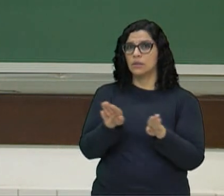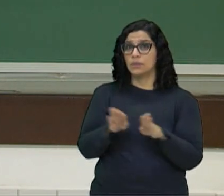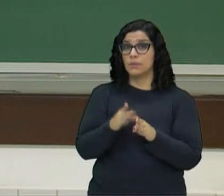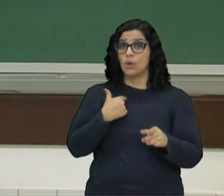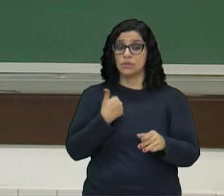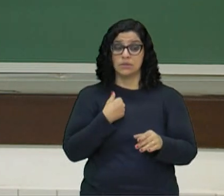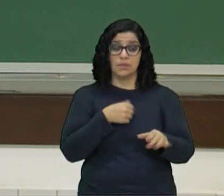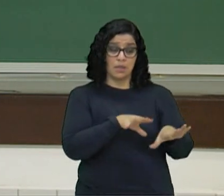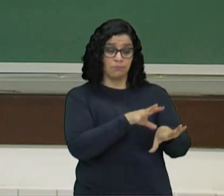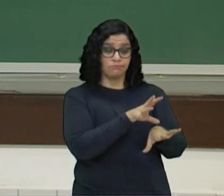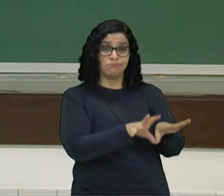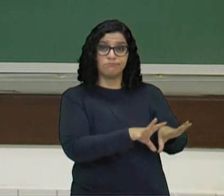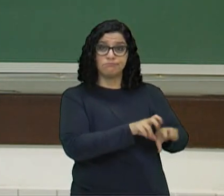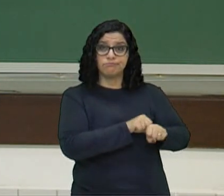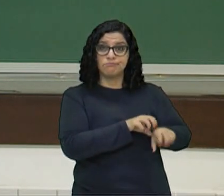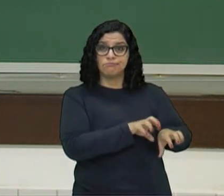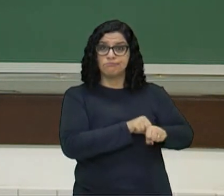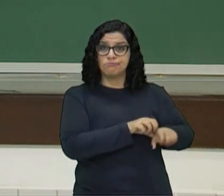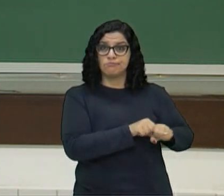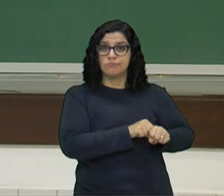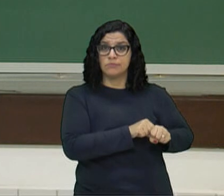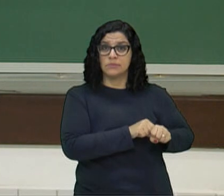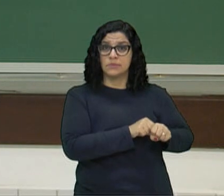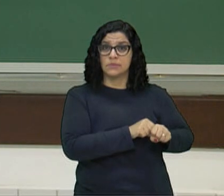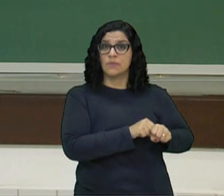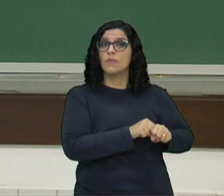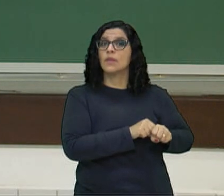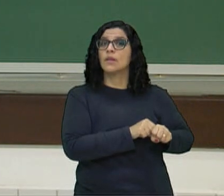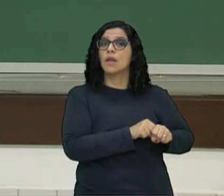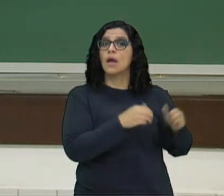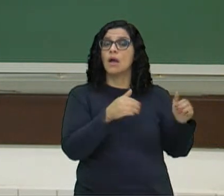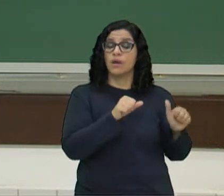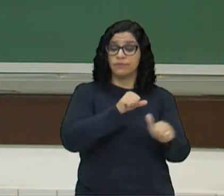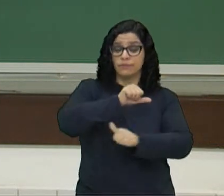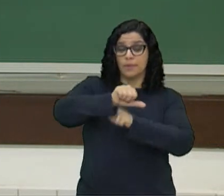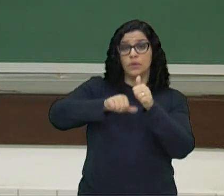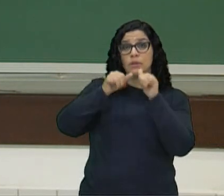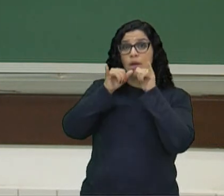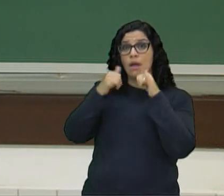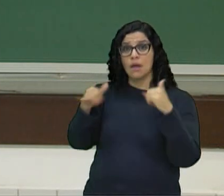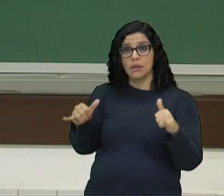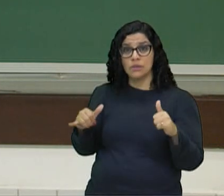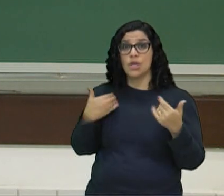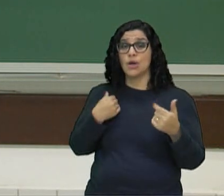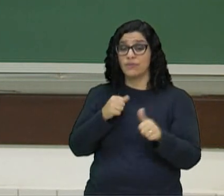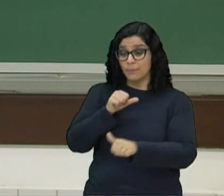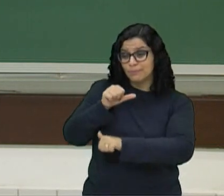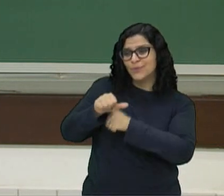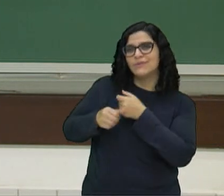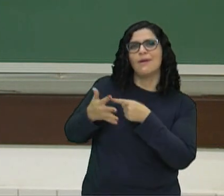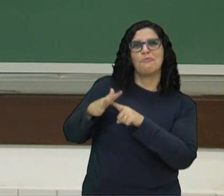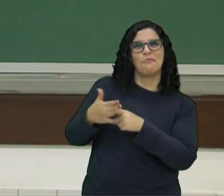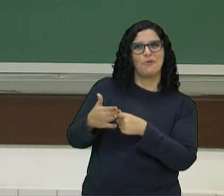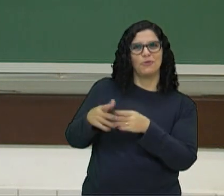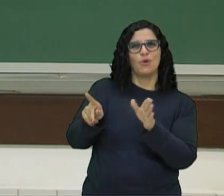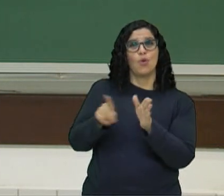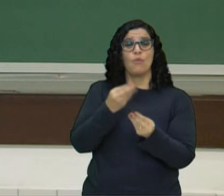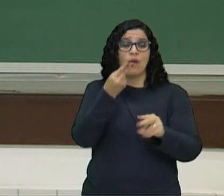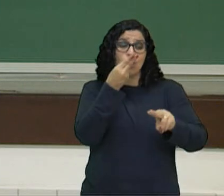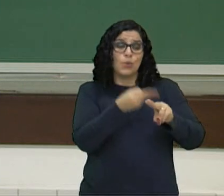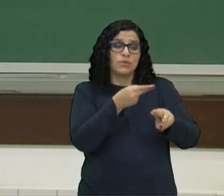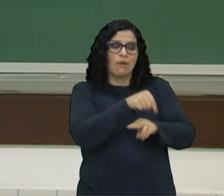a energia que foi usada para construir o açúcar. Agora que nós vamos para o motor que está se movendo, a queima desse